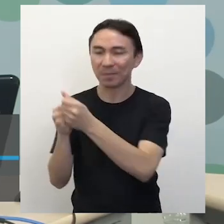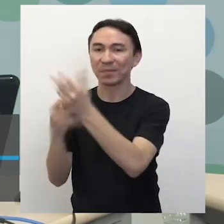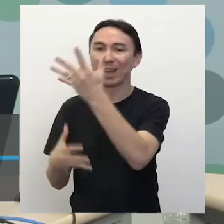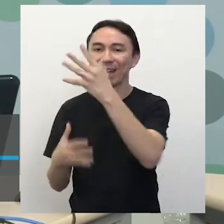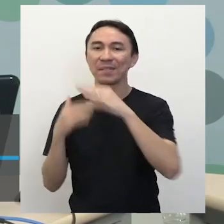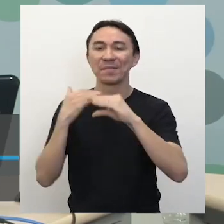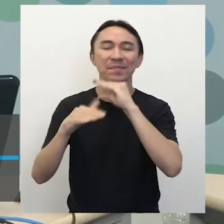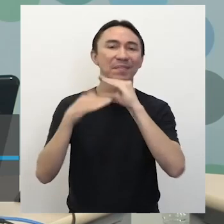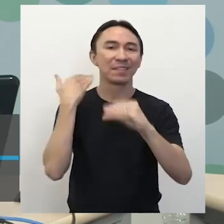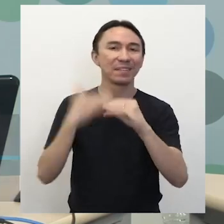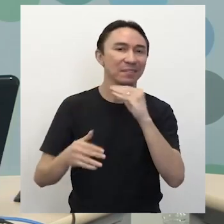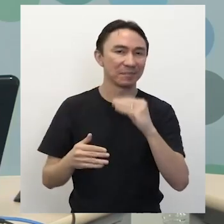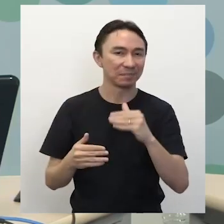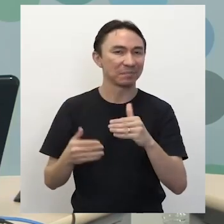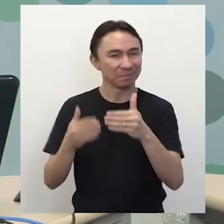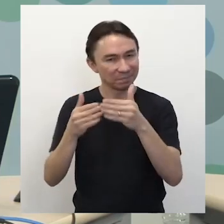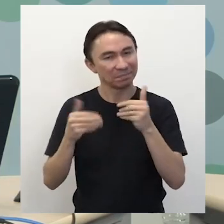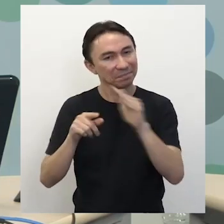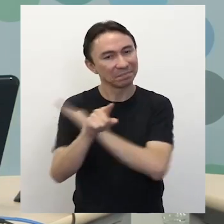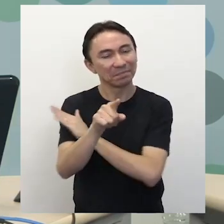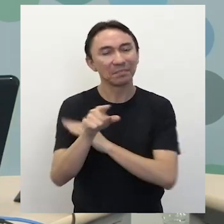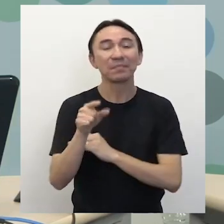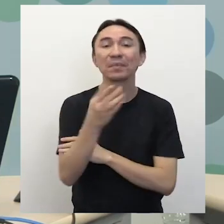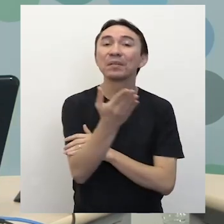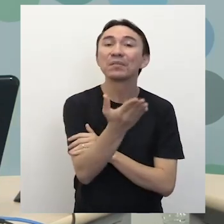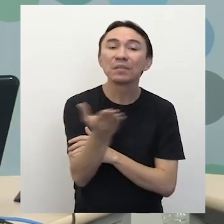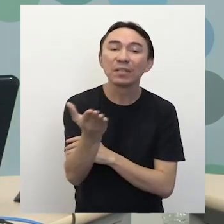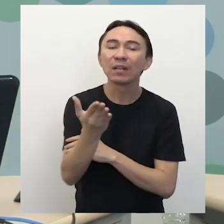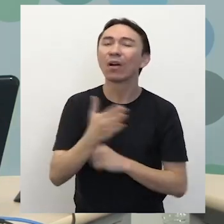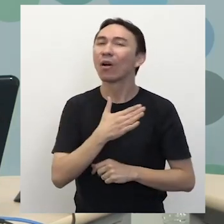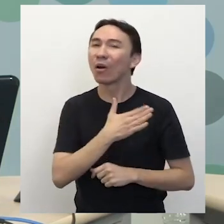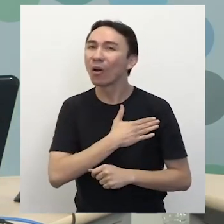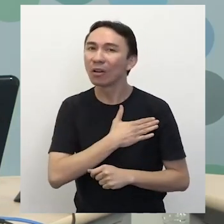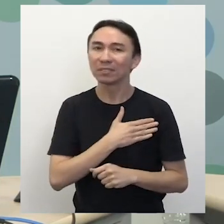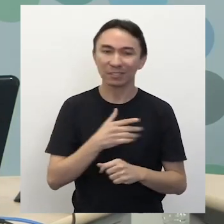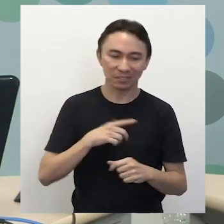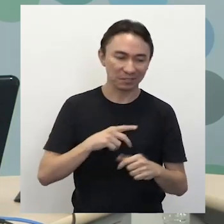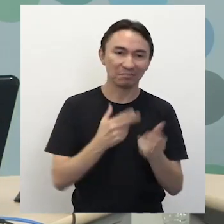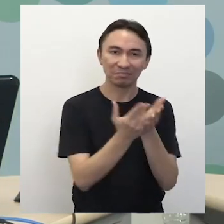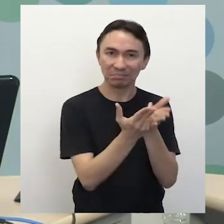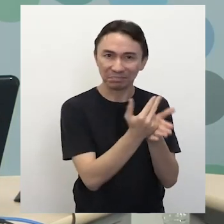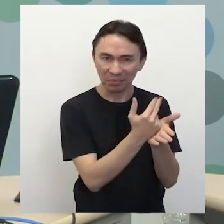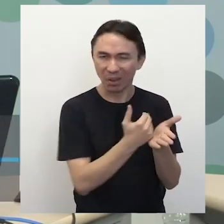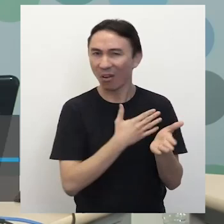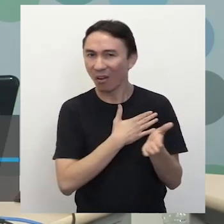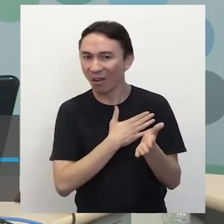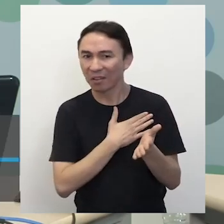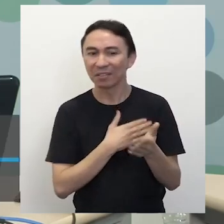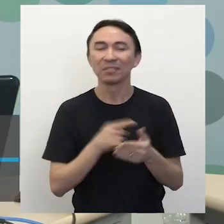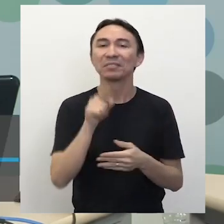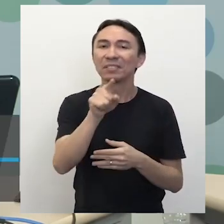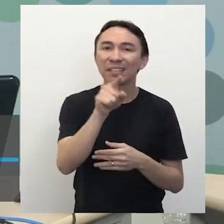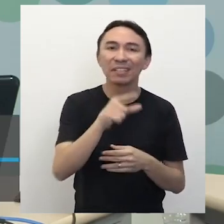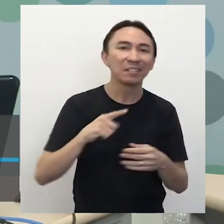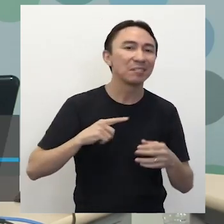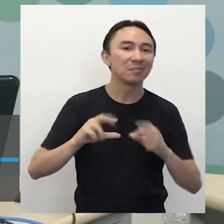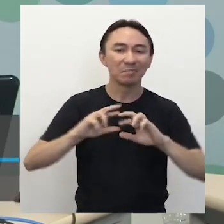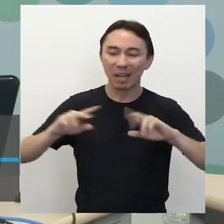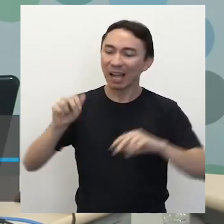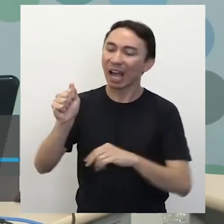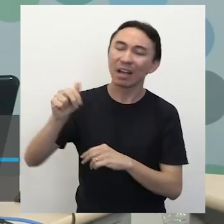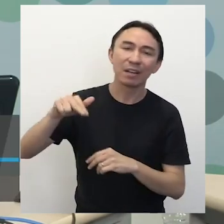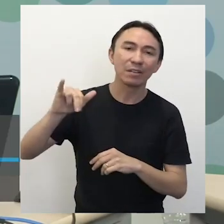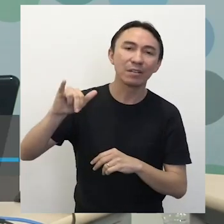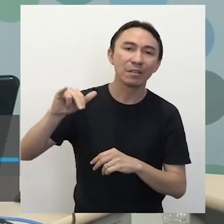quero saber de vocês, se vocês curtem este tipo de ilustração, qual é o anime que você gosta de